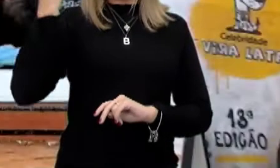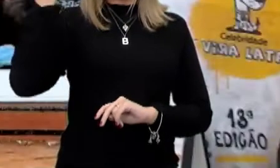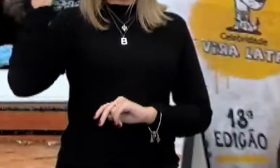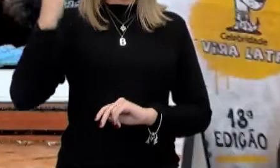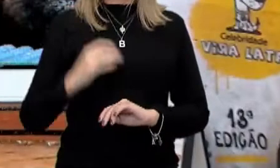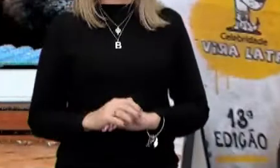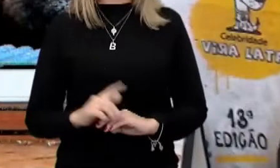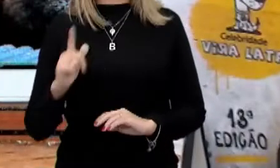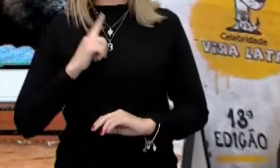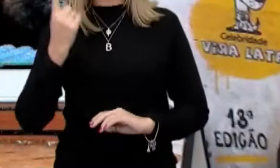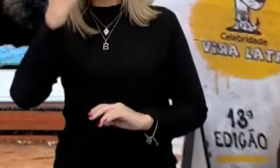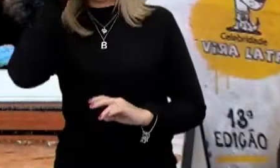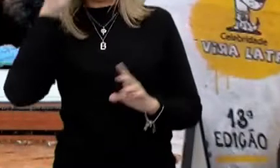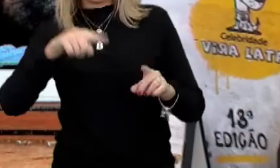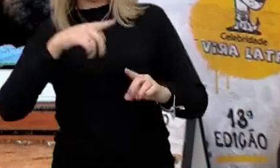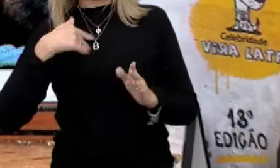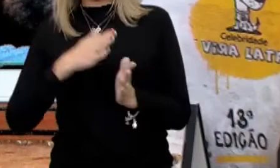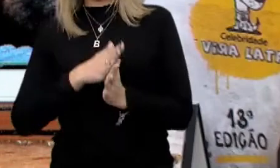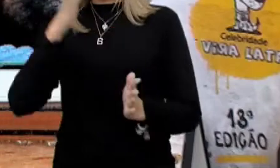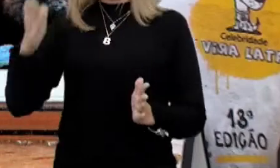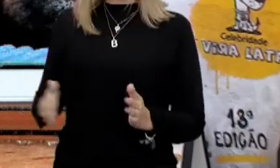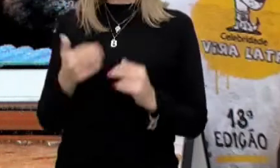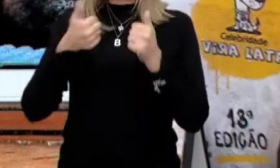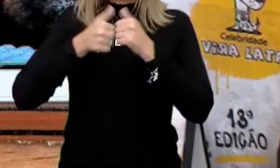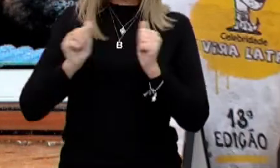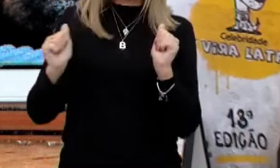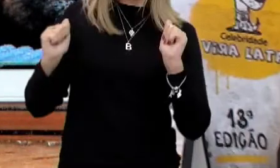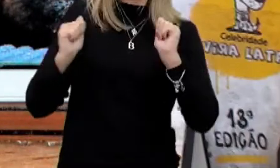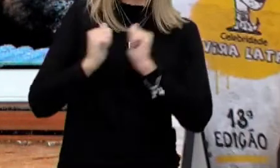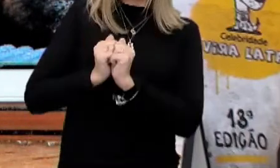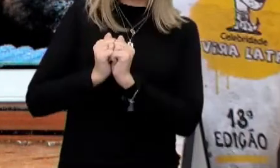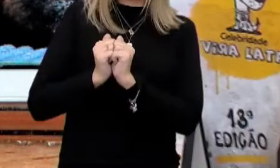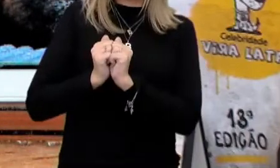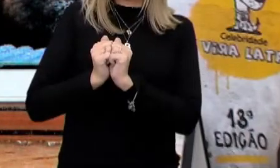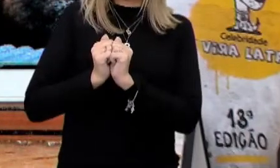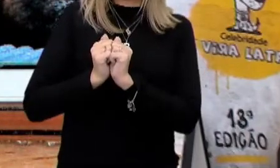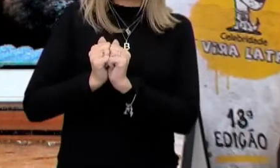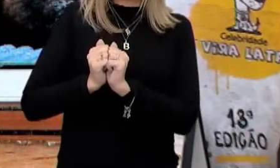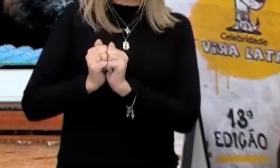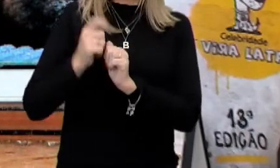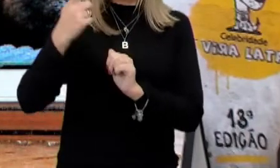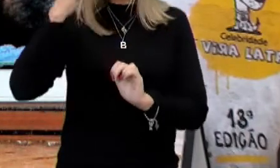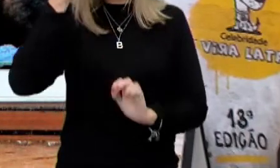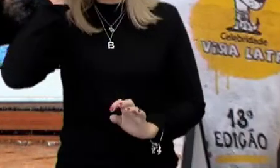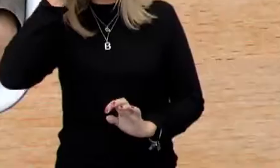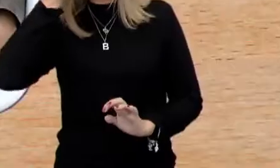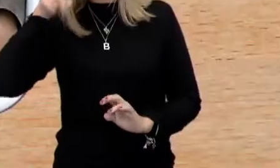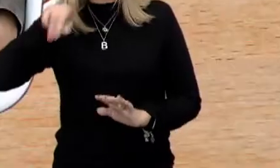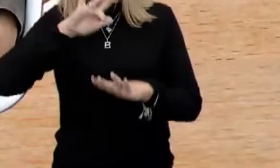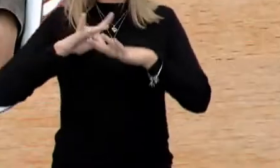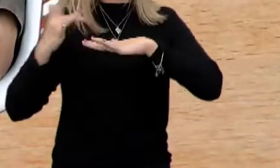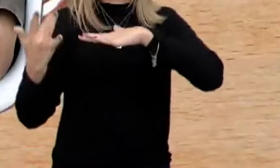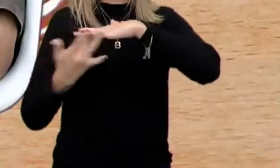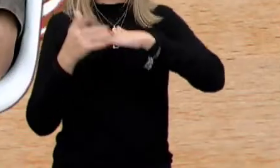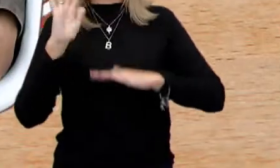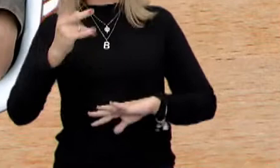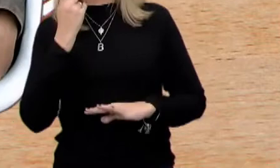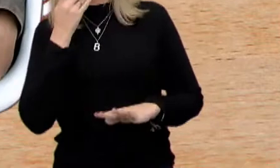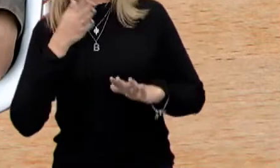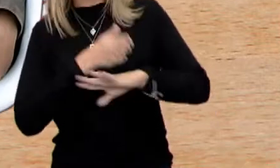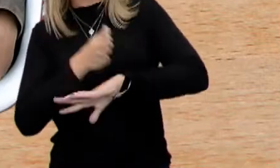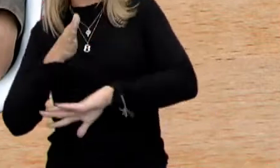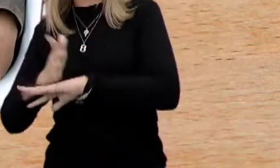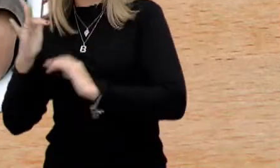ONG, a Celebridade Vira-Lata, que ela esteja associada, esteja presente nas redes sociais? Você já falou que você entrou em contato